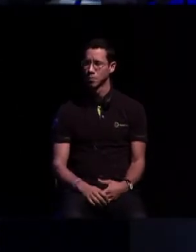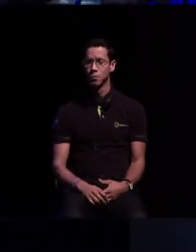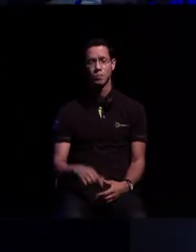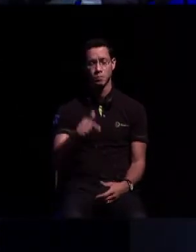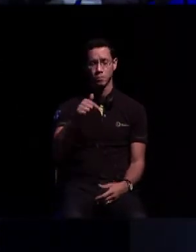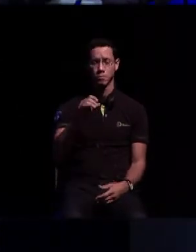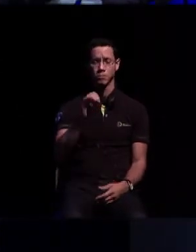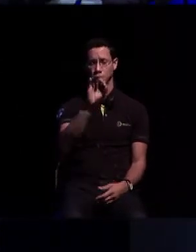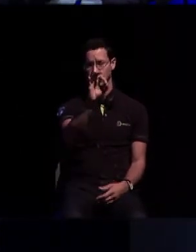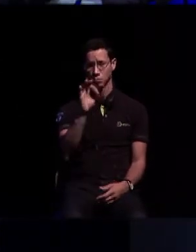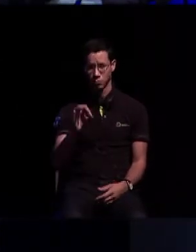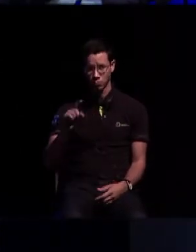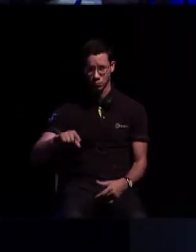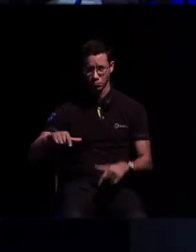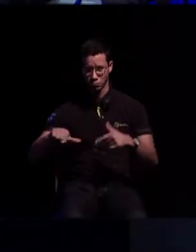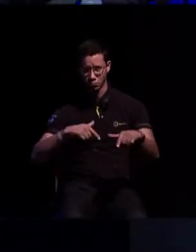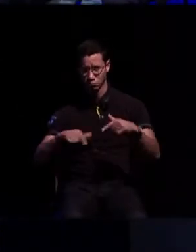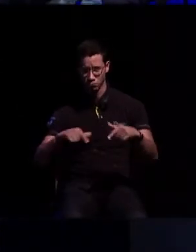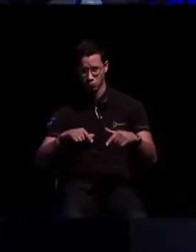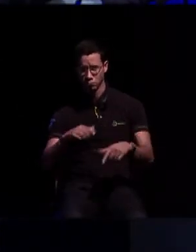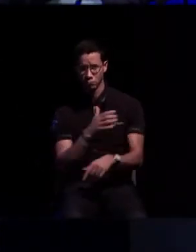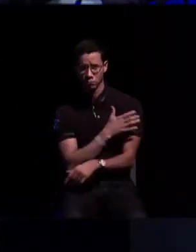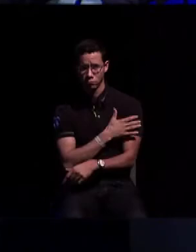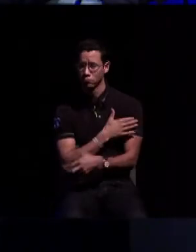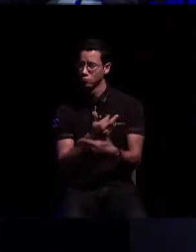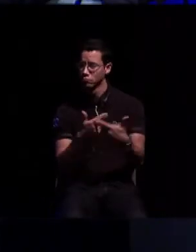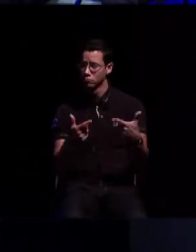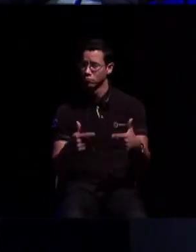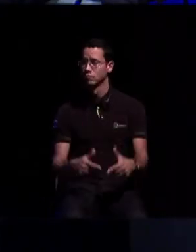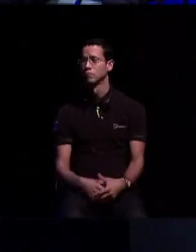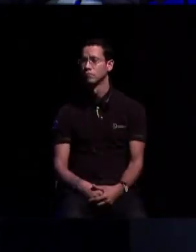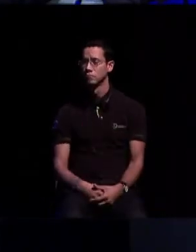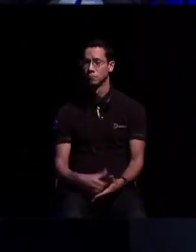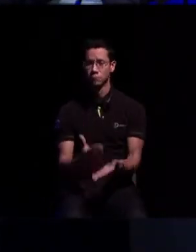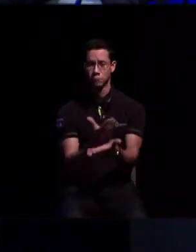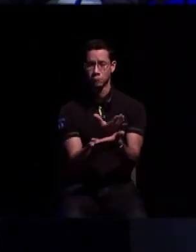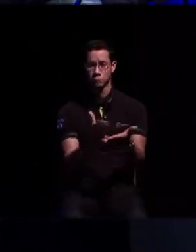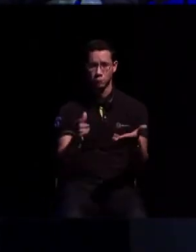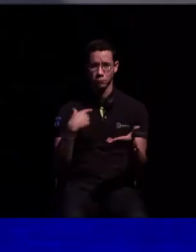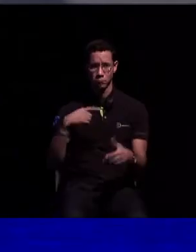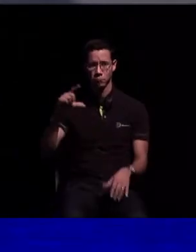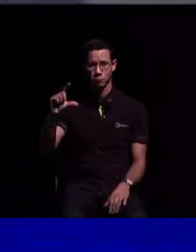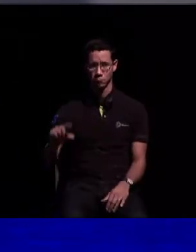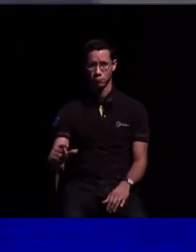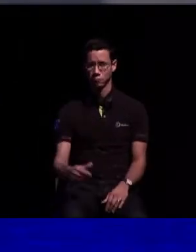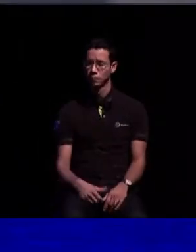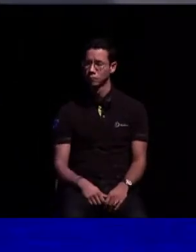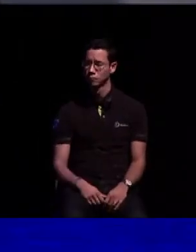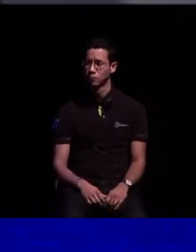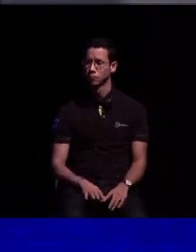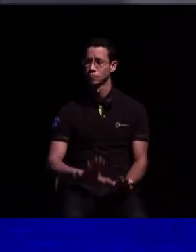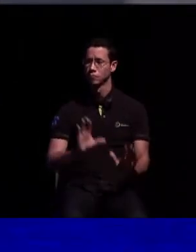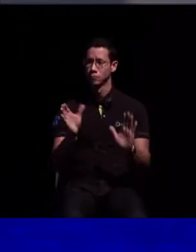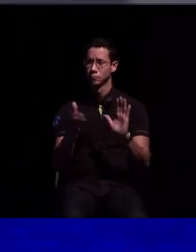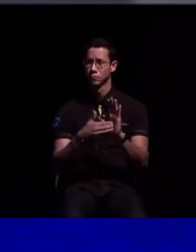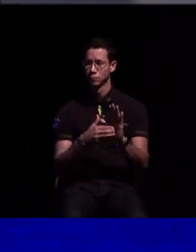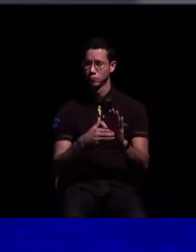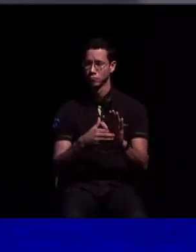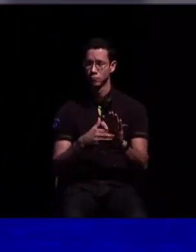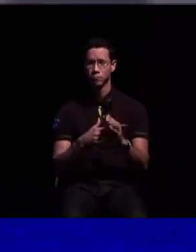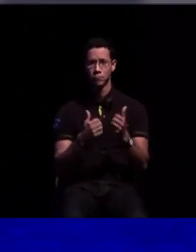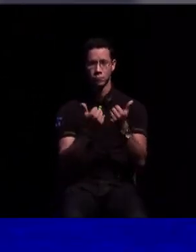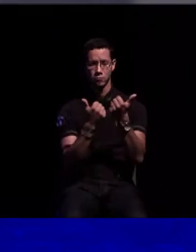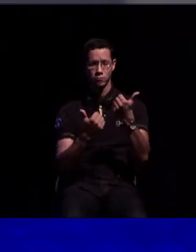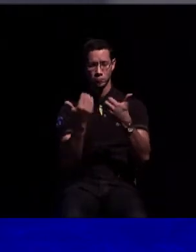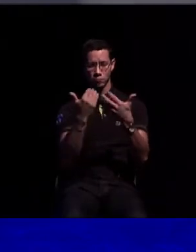70% são uma classe trabalhadora precarizada e os excluídos entre nós, né? Todos eles montados a partir dessa relação